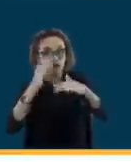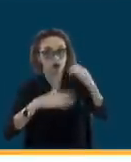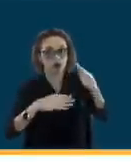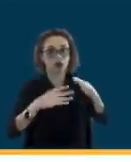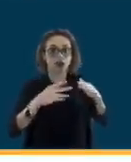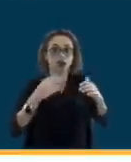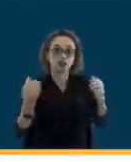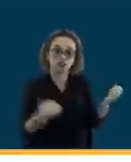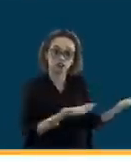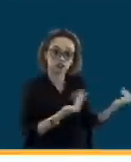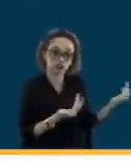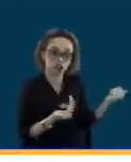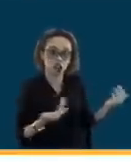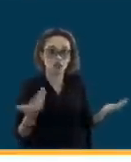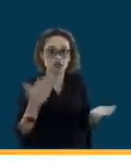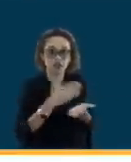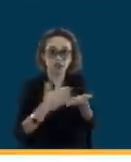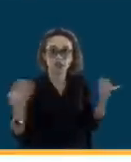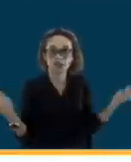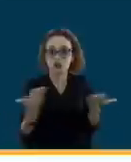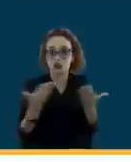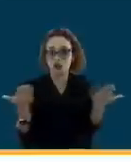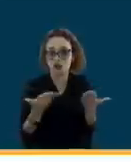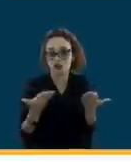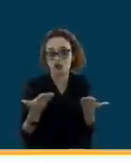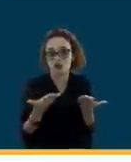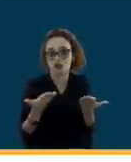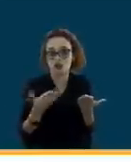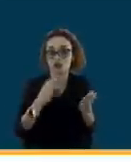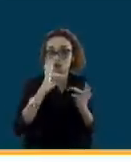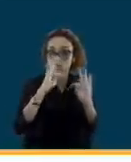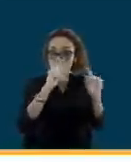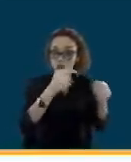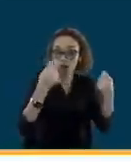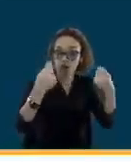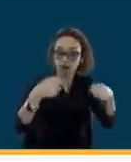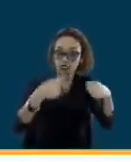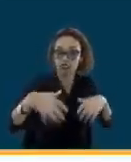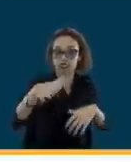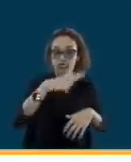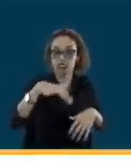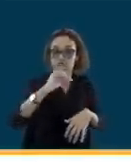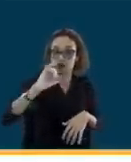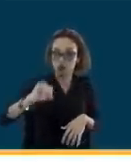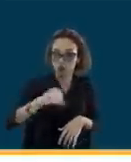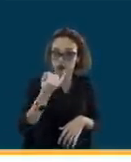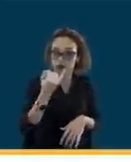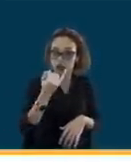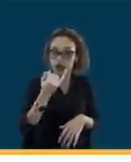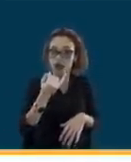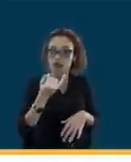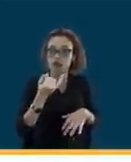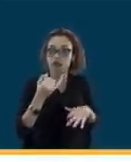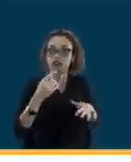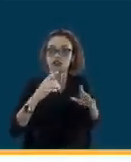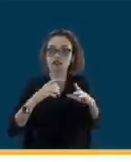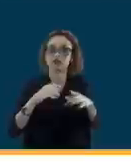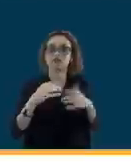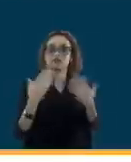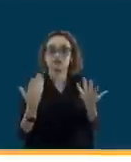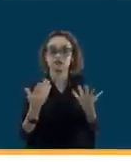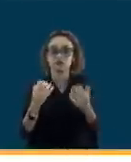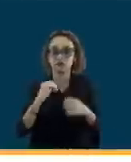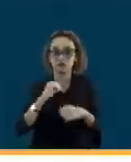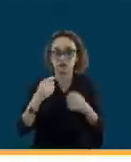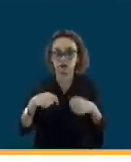jovens iniciantes. Todos têm que ter espaço e serem bem acompanhados e contemplados na lei. Como